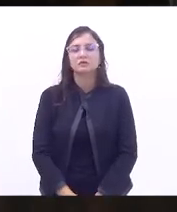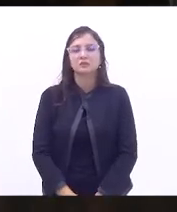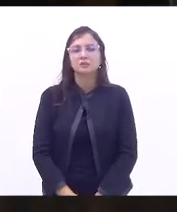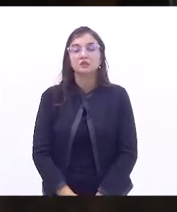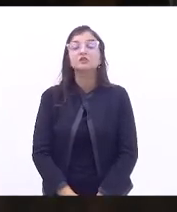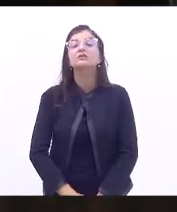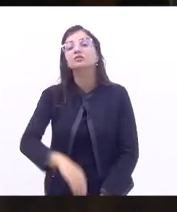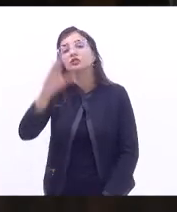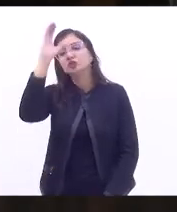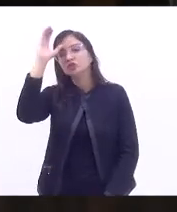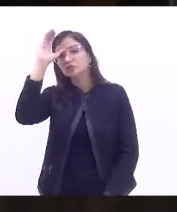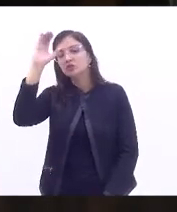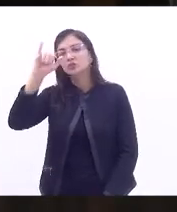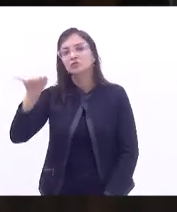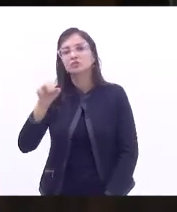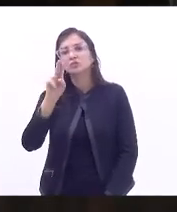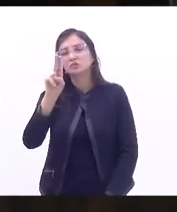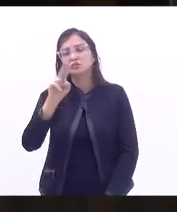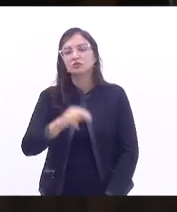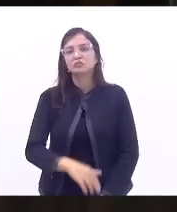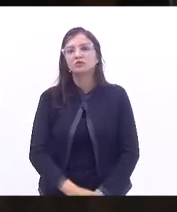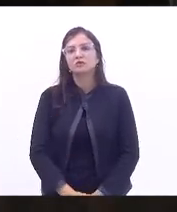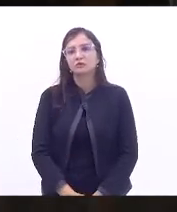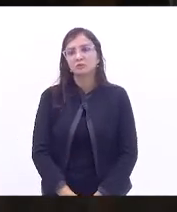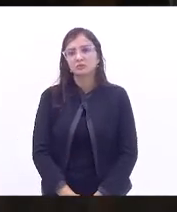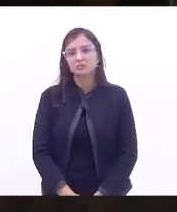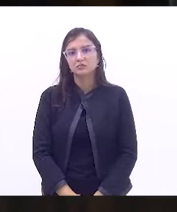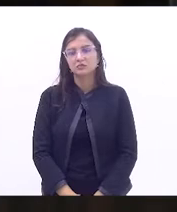Ju. Deputada Tia Ju.